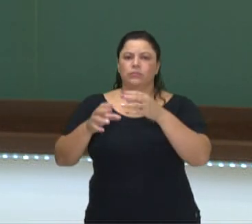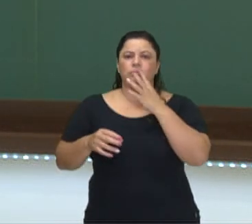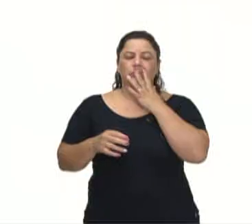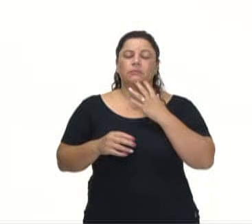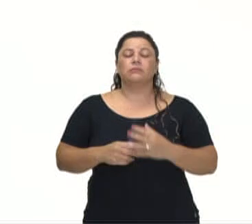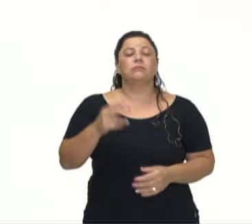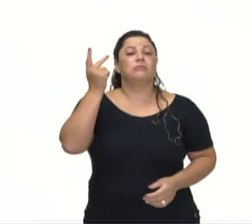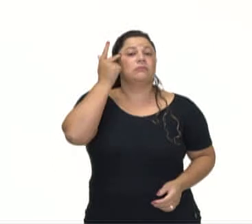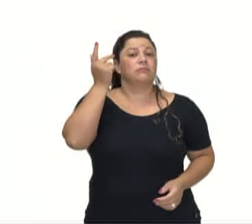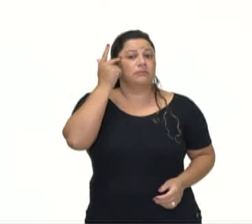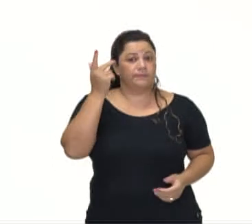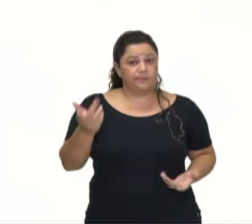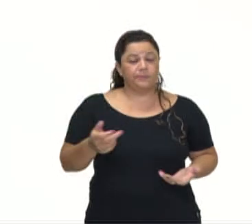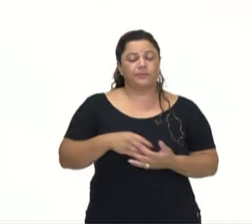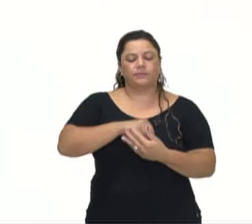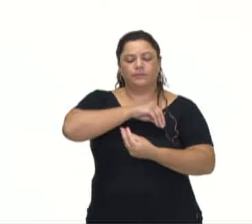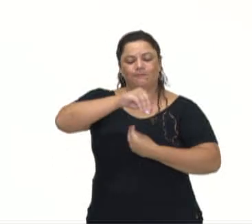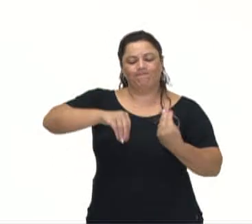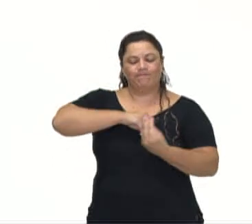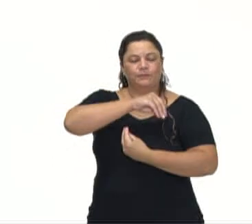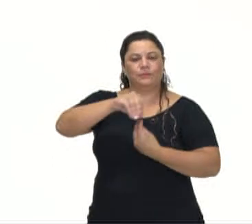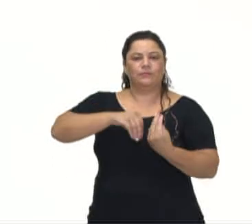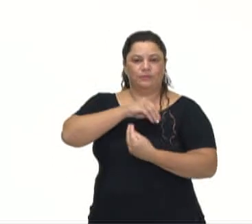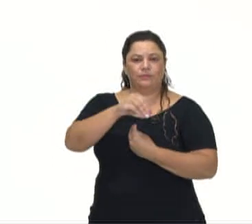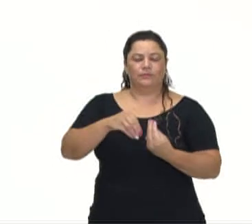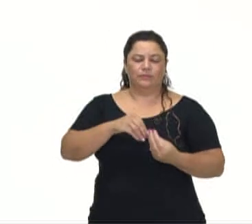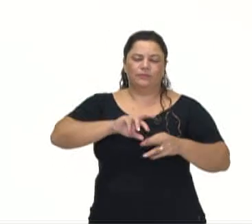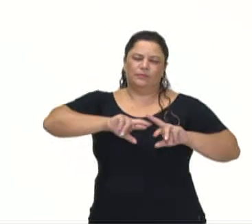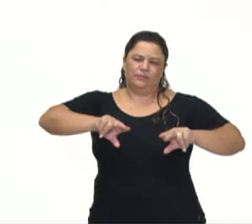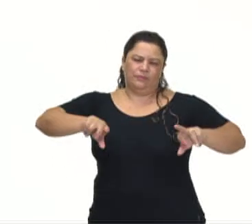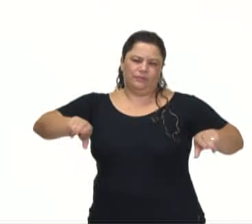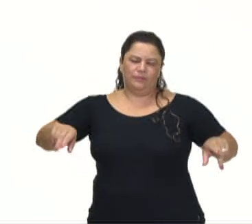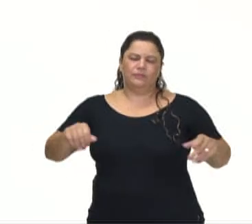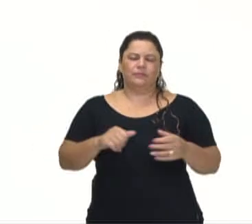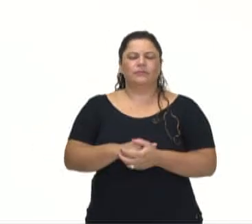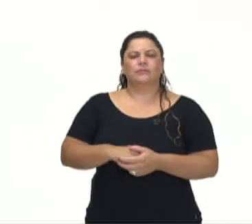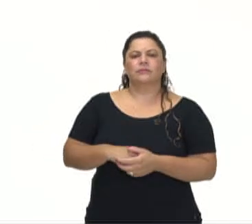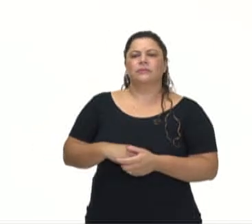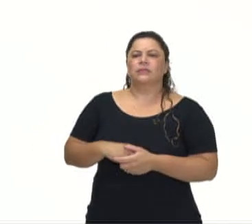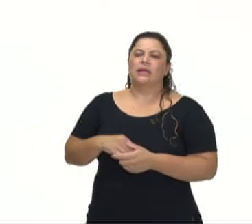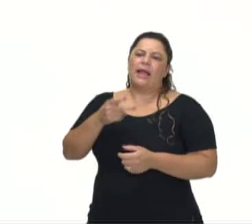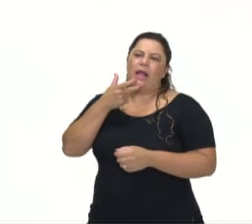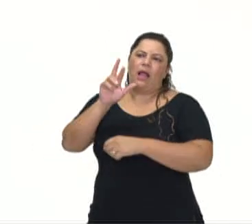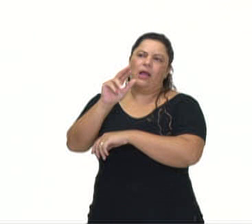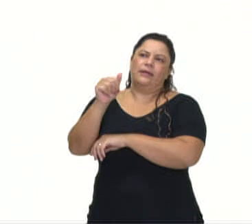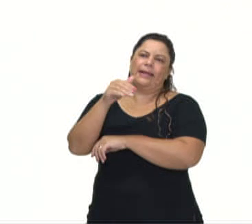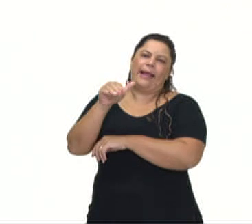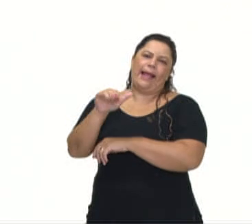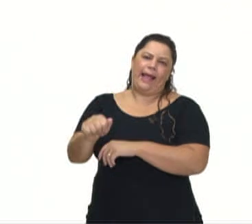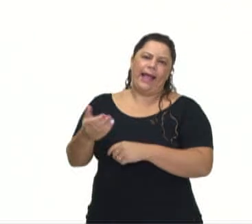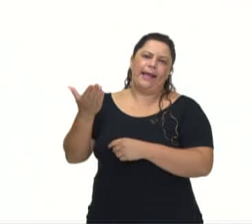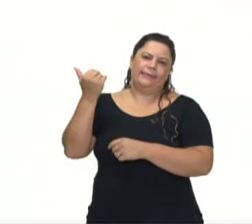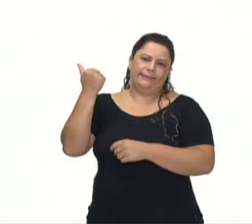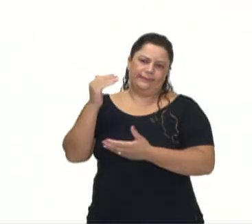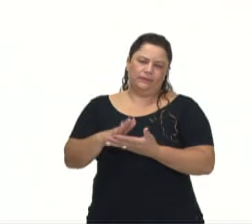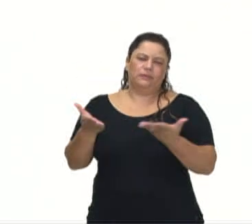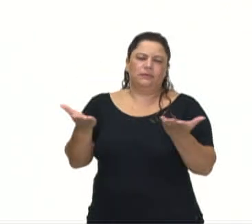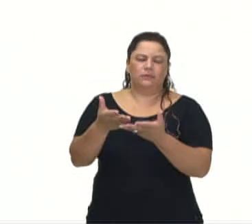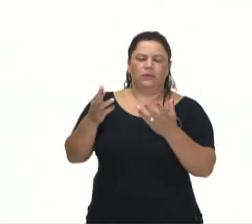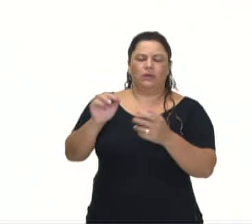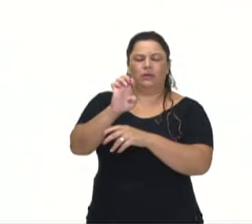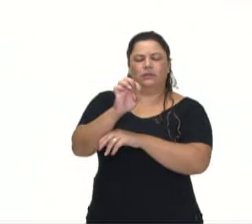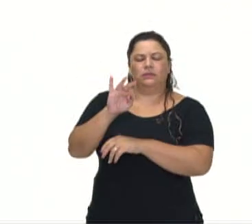Em São Paulo, nós temos uma mistura ali de etnias, né, que a gente chamava de raças, podemos chamar de etnias,